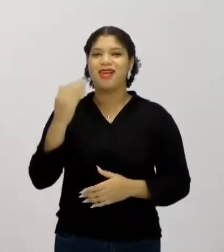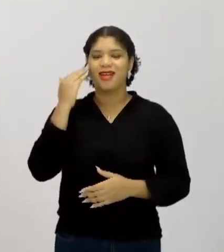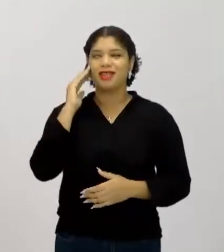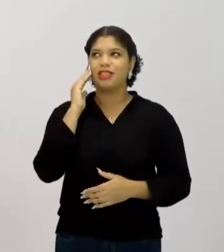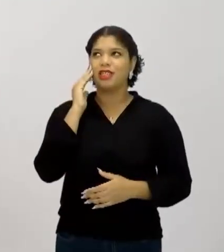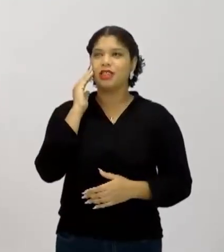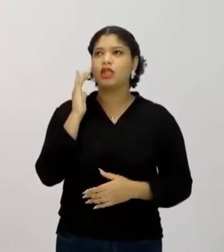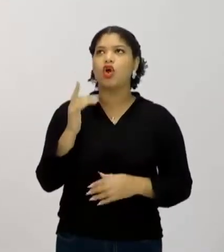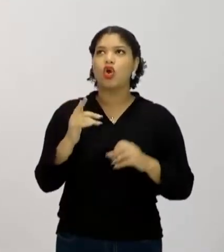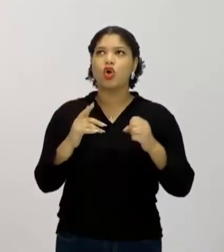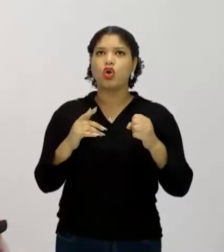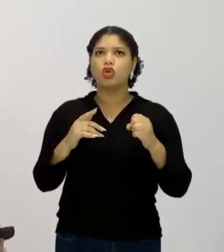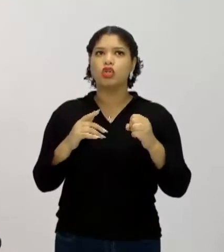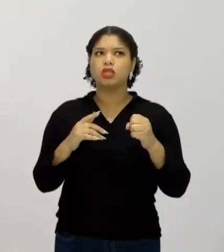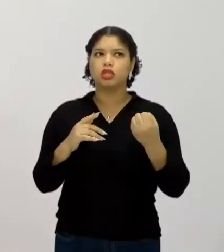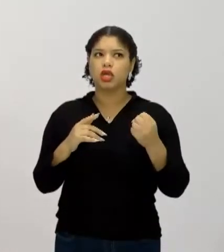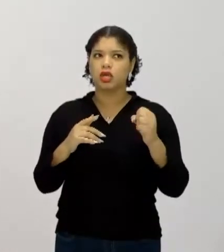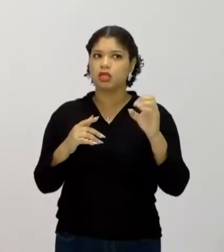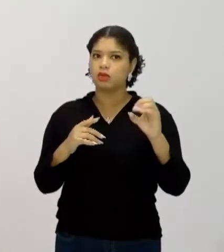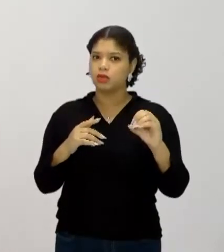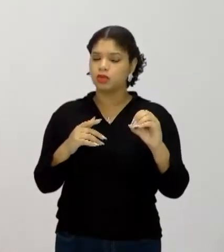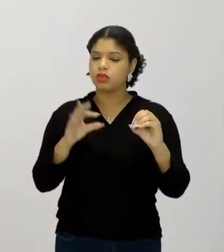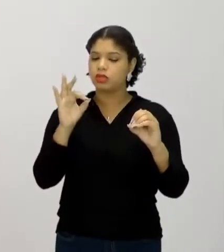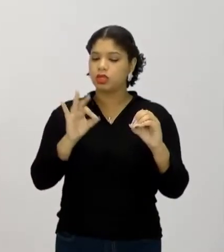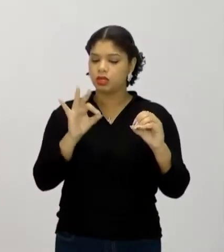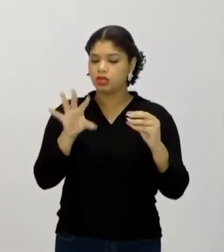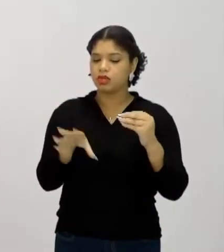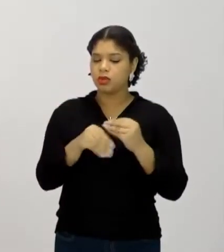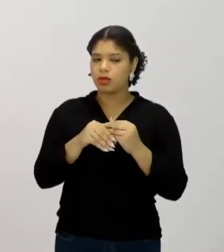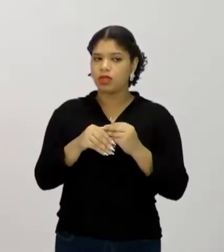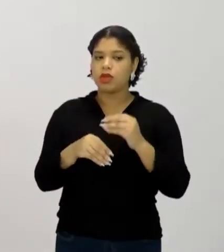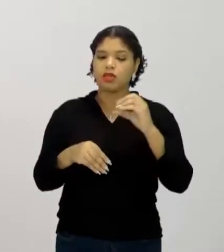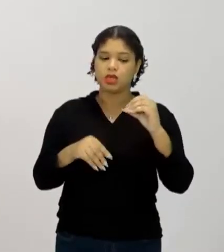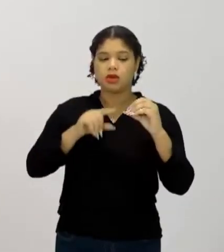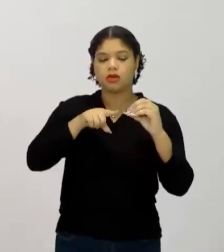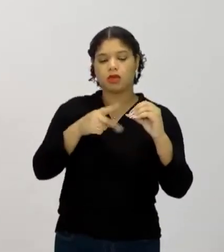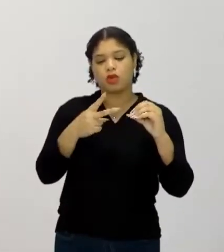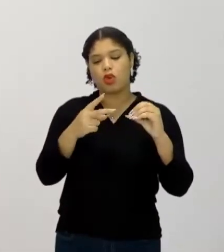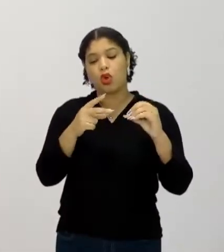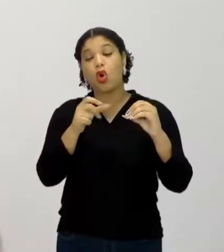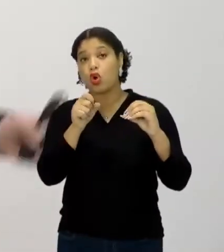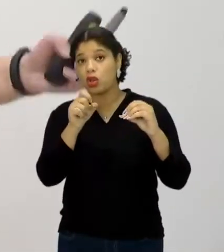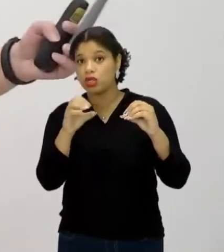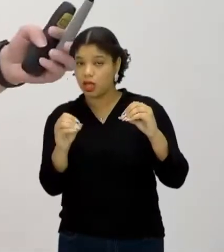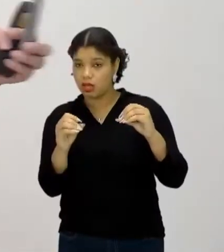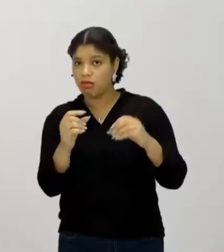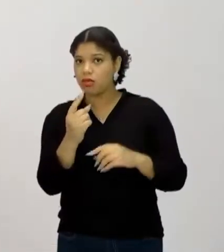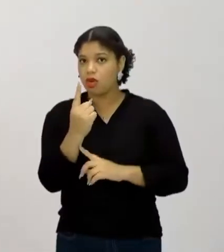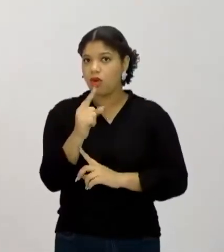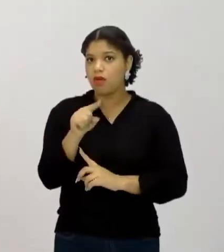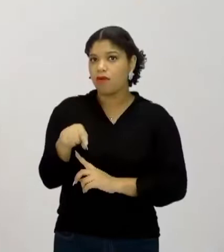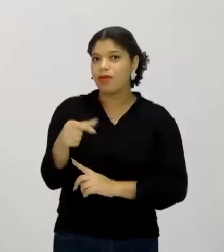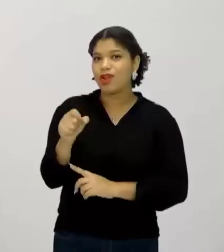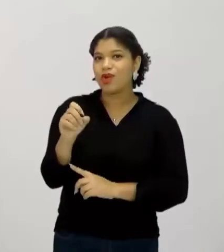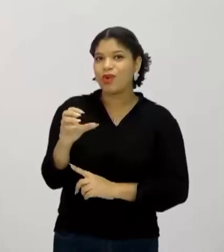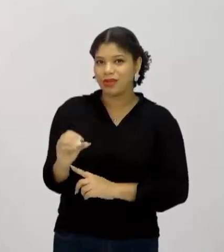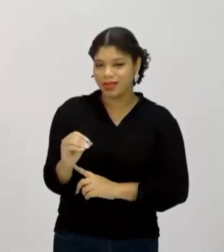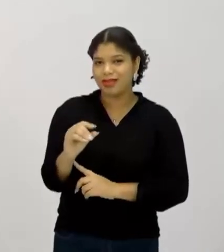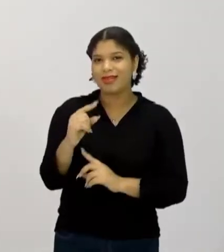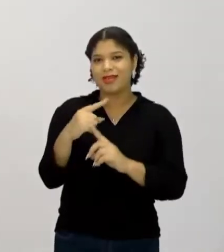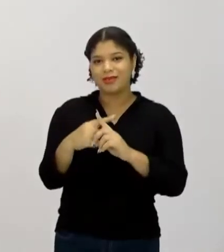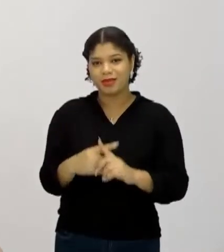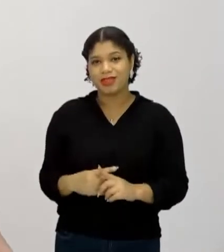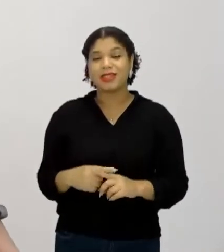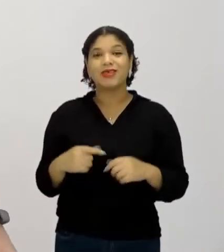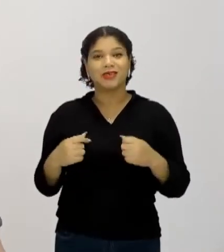for 80% de aumento, aumento bom, hein? 80% de aumento, 0,80. 1,80 para multiplicar. Ah, então é 1,